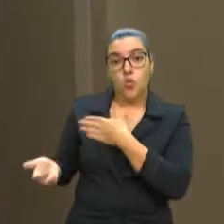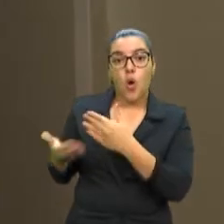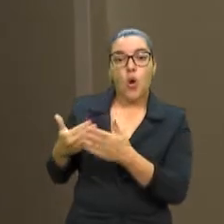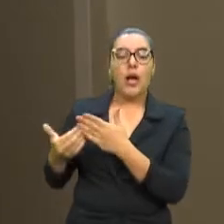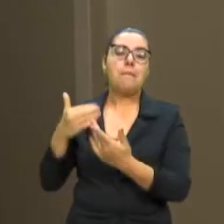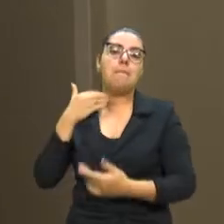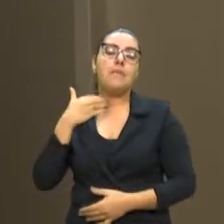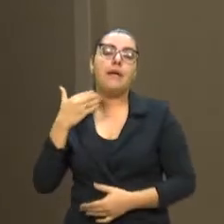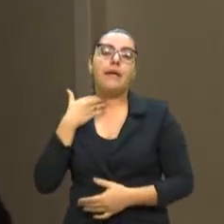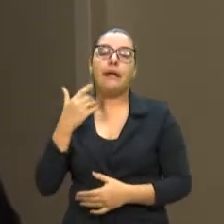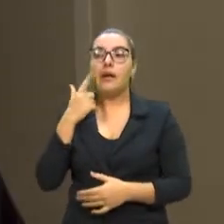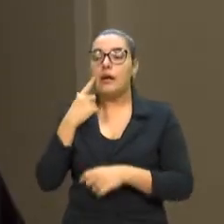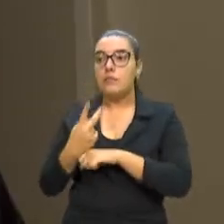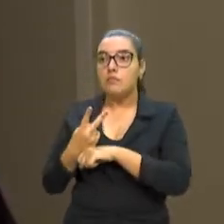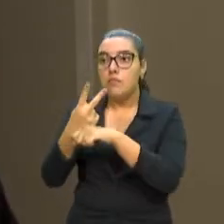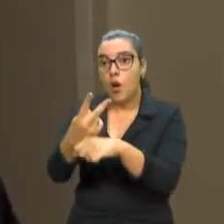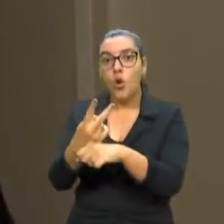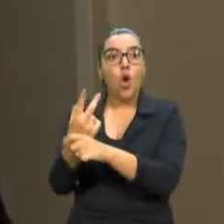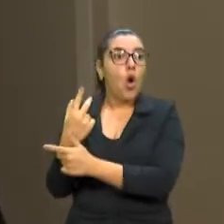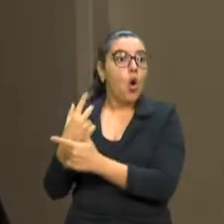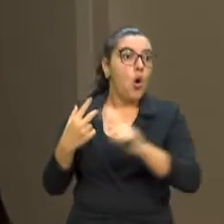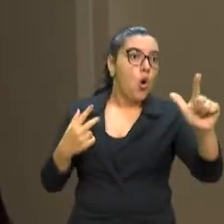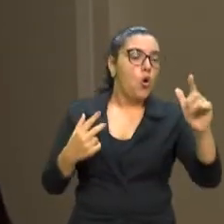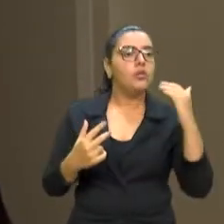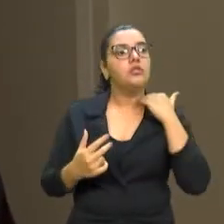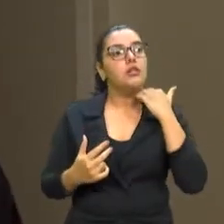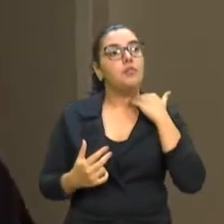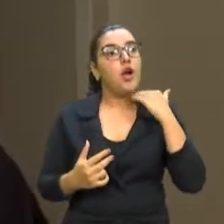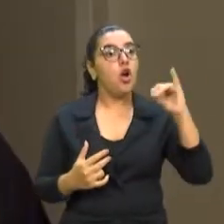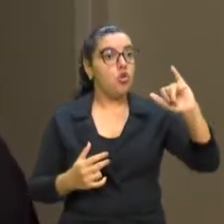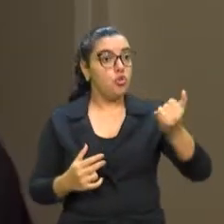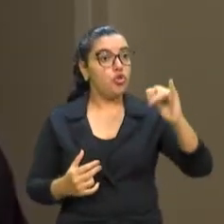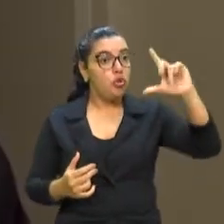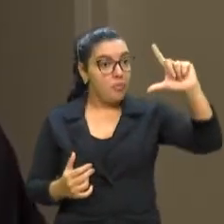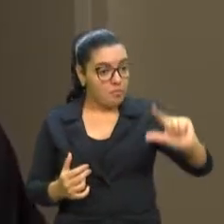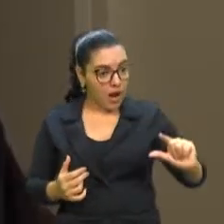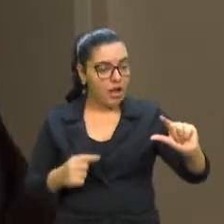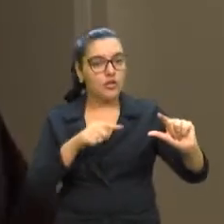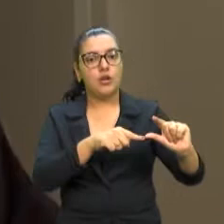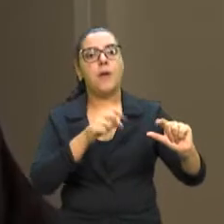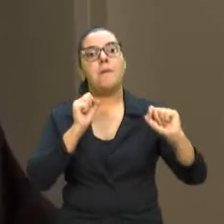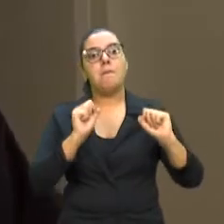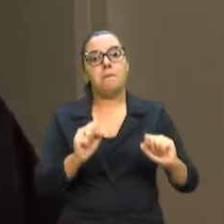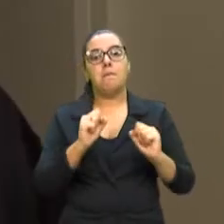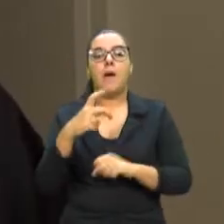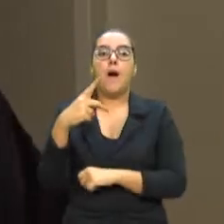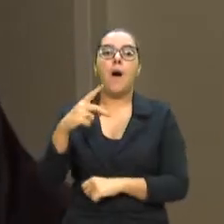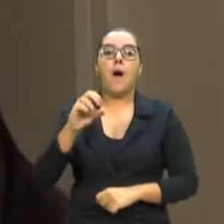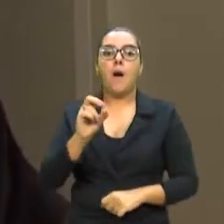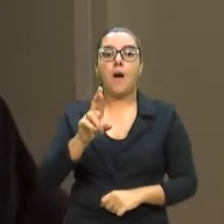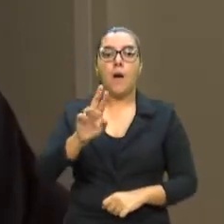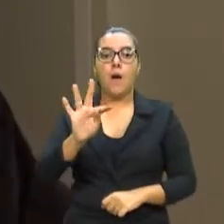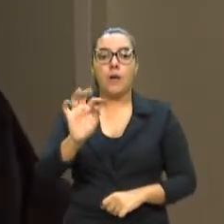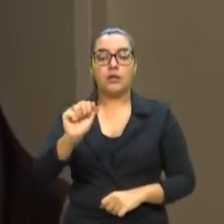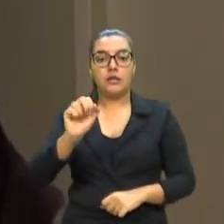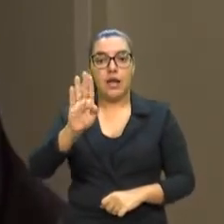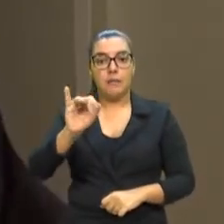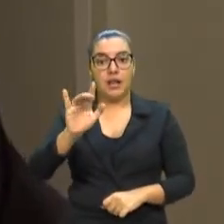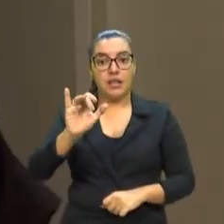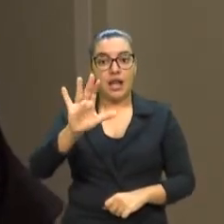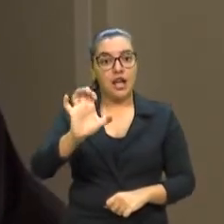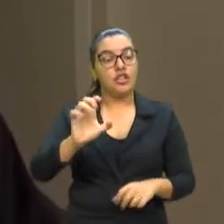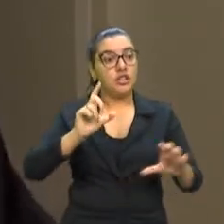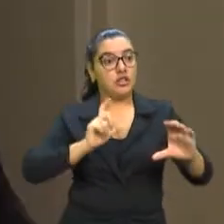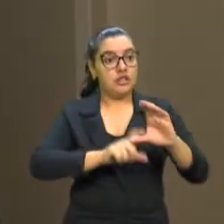você procura outro banco no mercado onde o juro é mais baixo. Então, você pode estar fazendo a portabilidade dessa dívida que você tinha